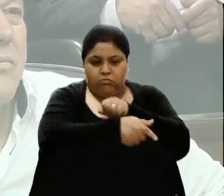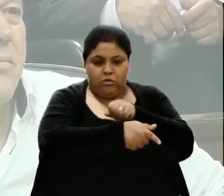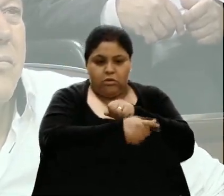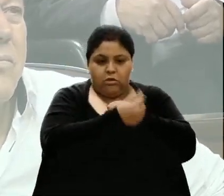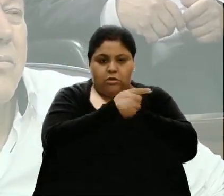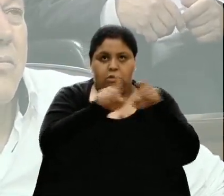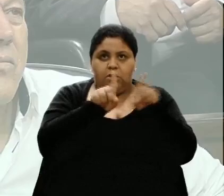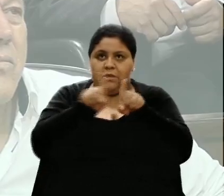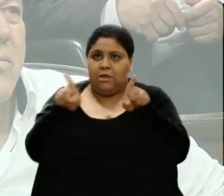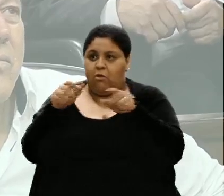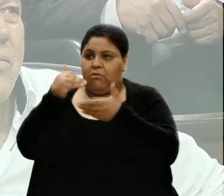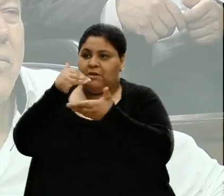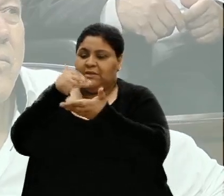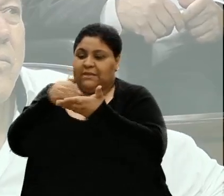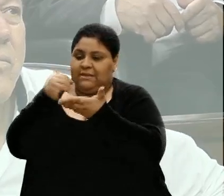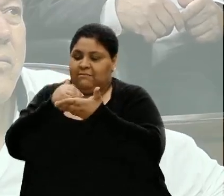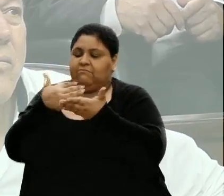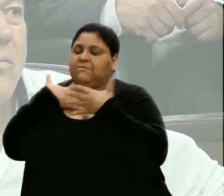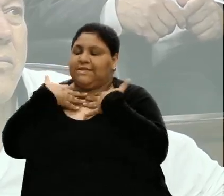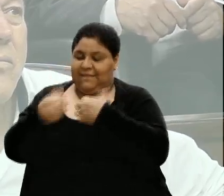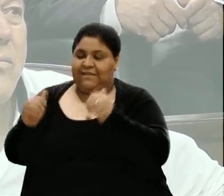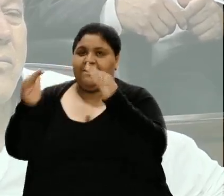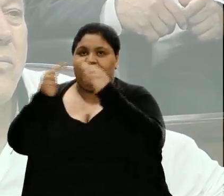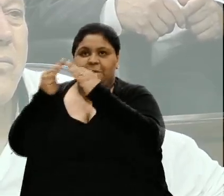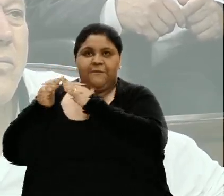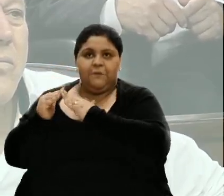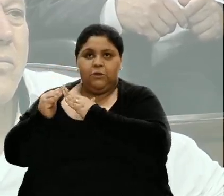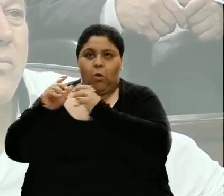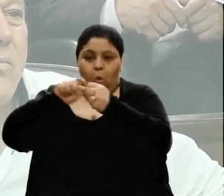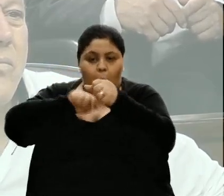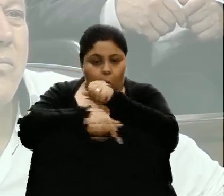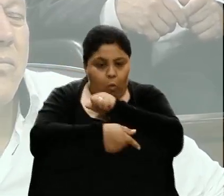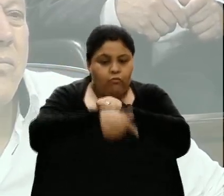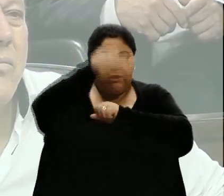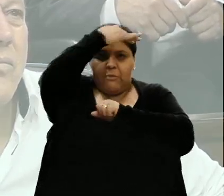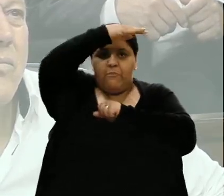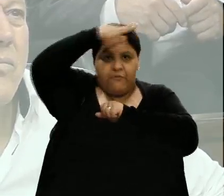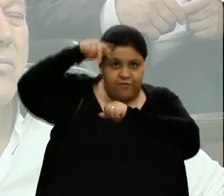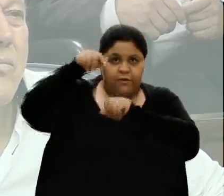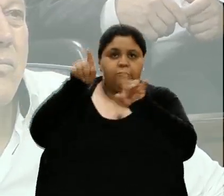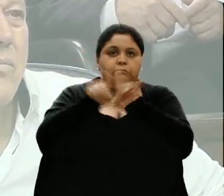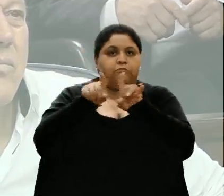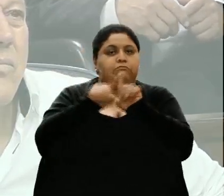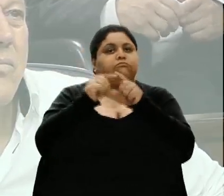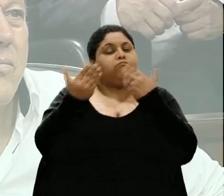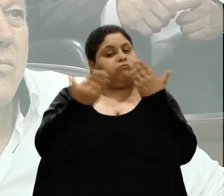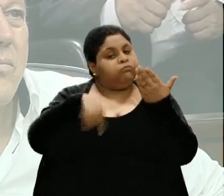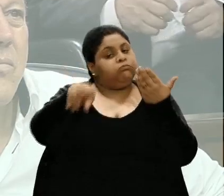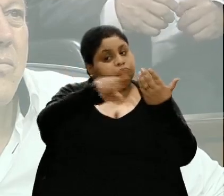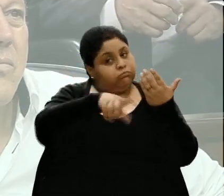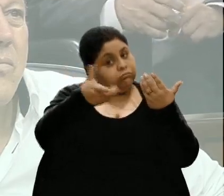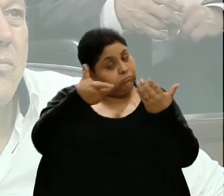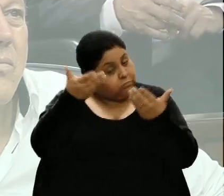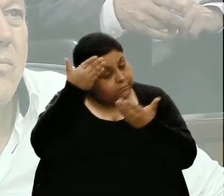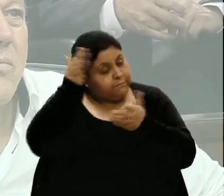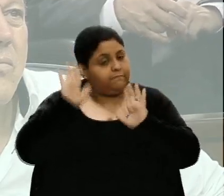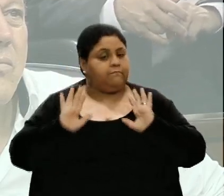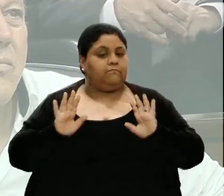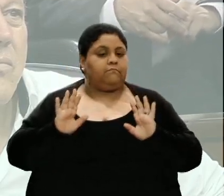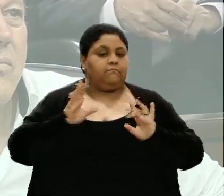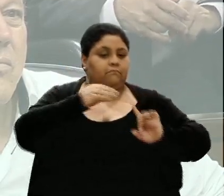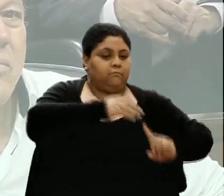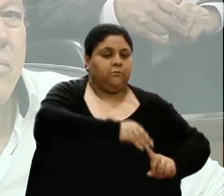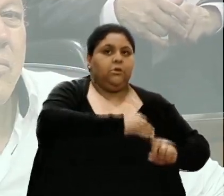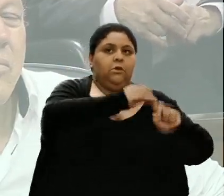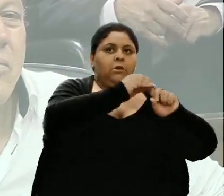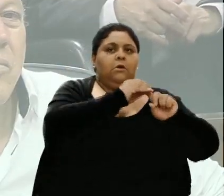de Habitação? Ou o caixa da Prefeitura? São dúvidas que a gente quer saber.